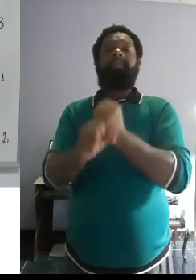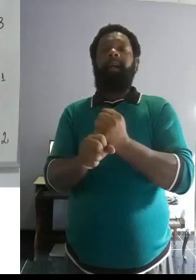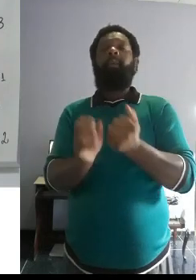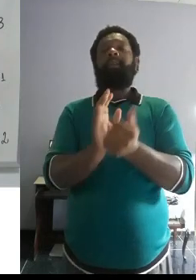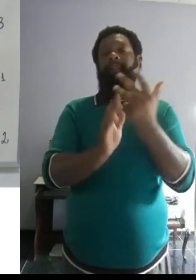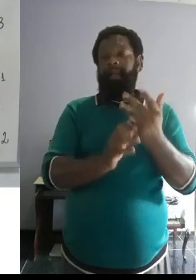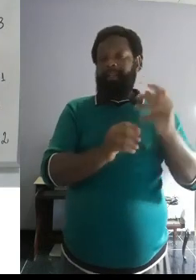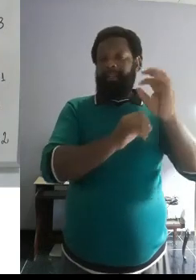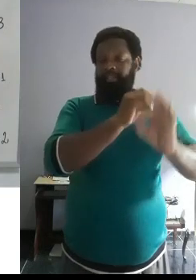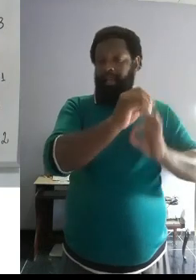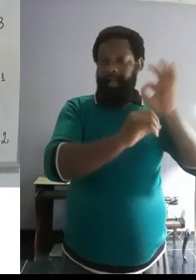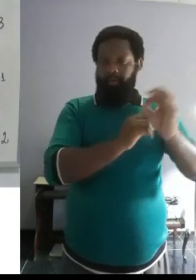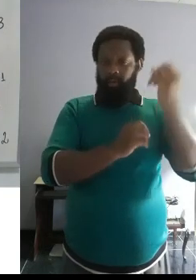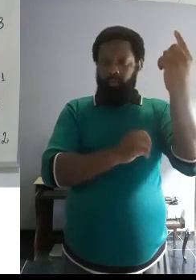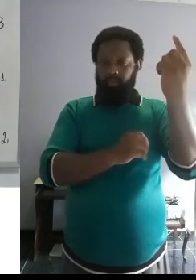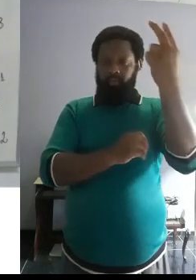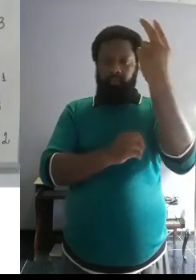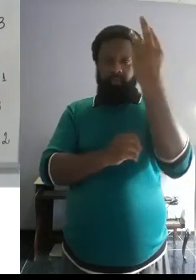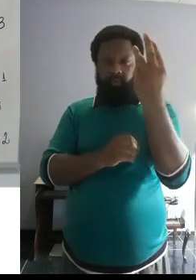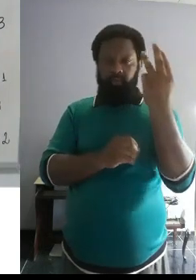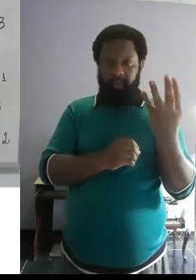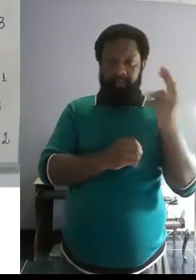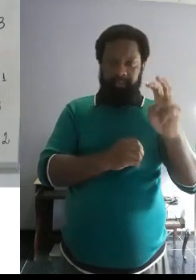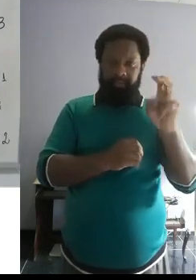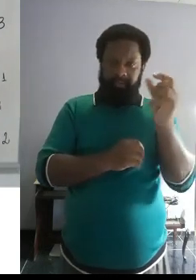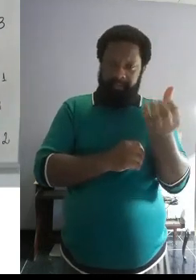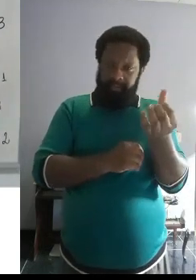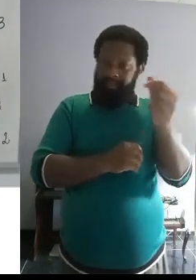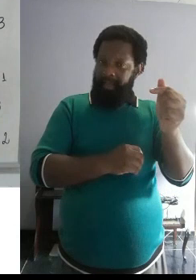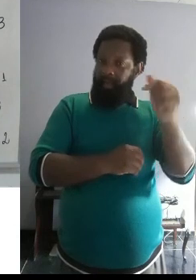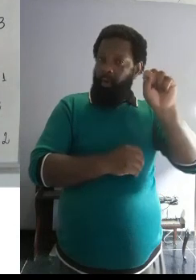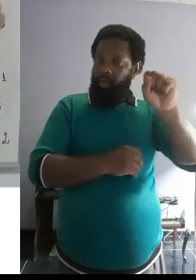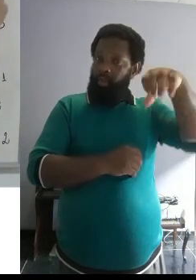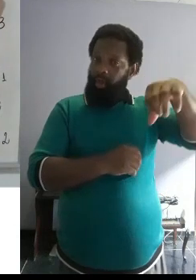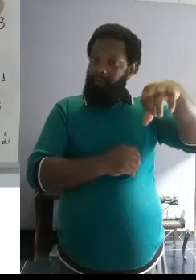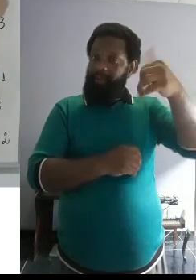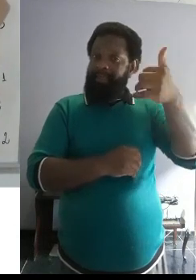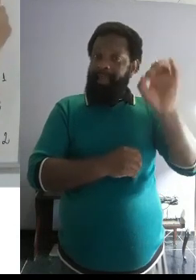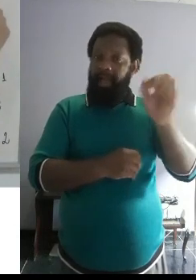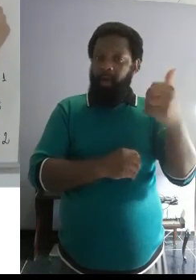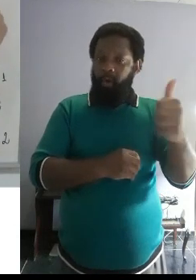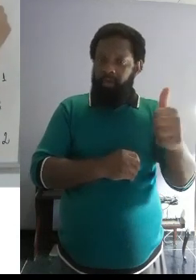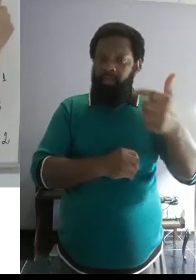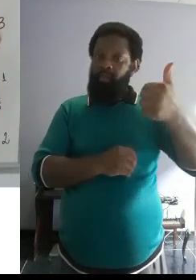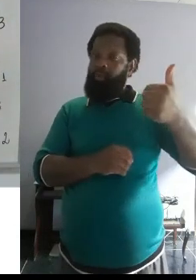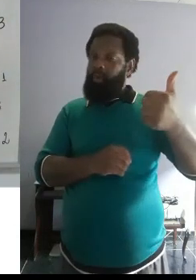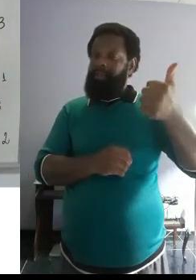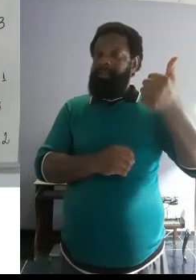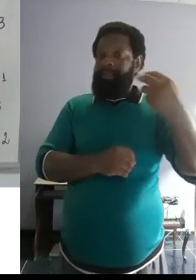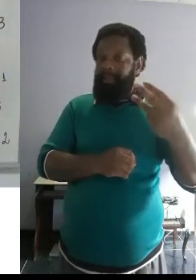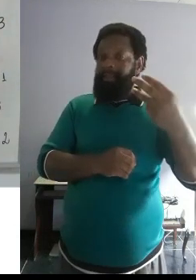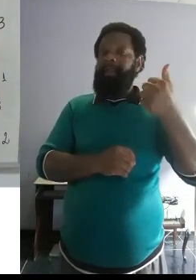número de átomos. 1, 2, 3, 4, 5, 6, 7, 8, 9, 10, 11... 12,